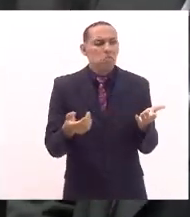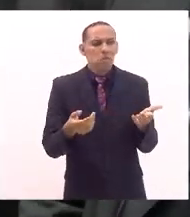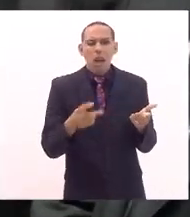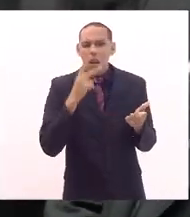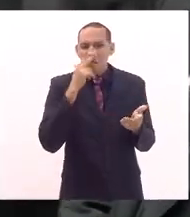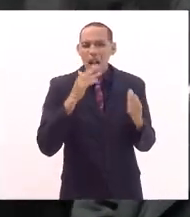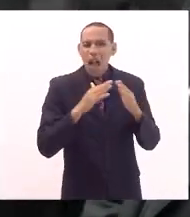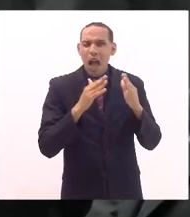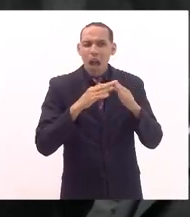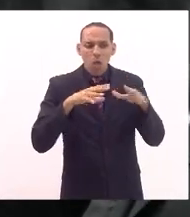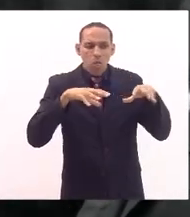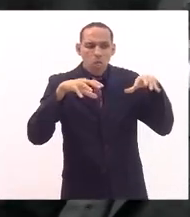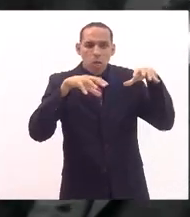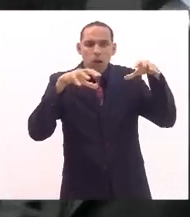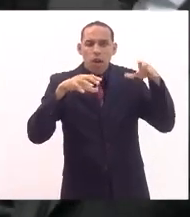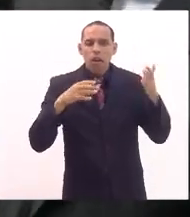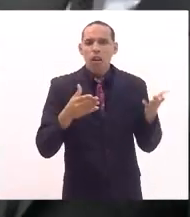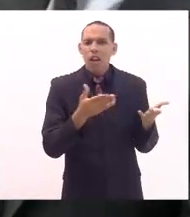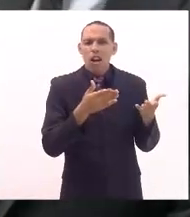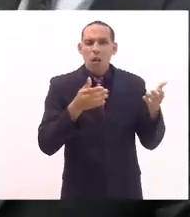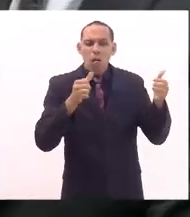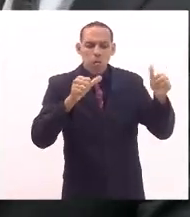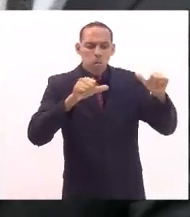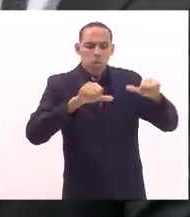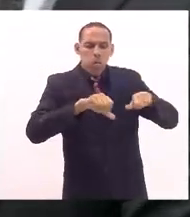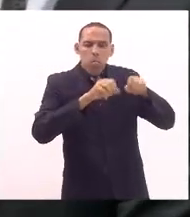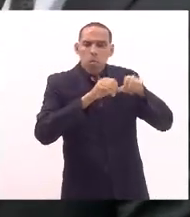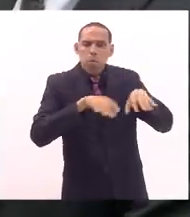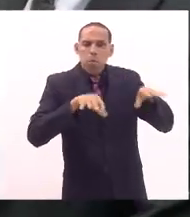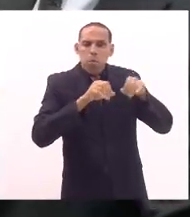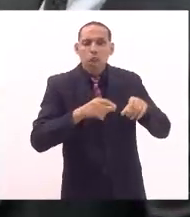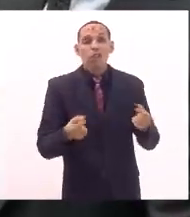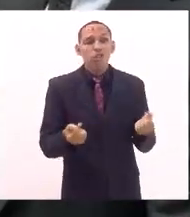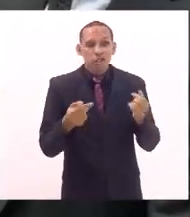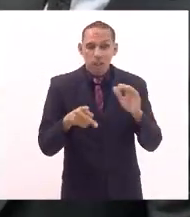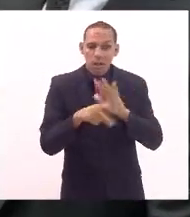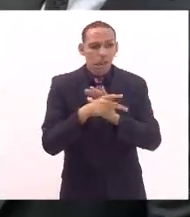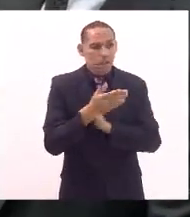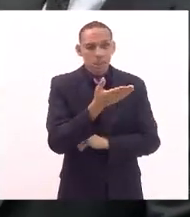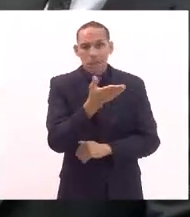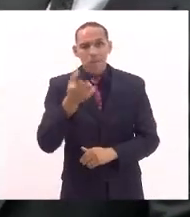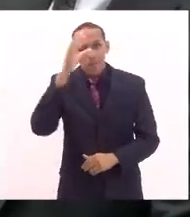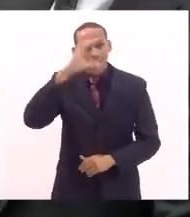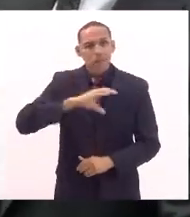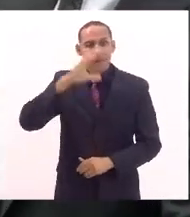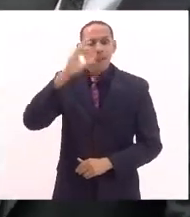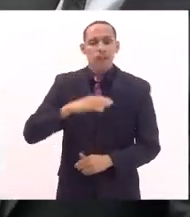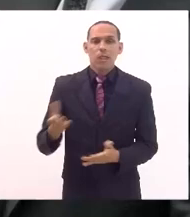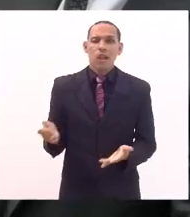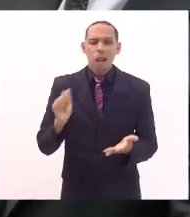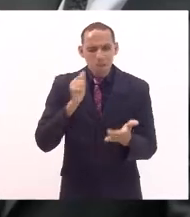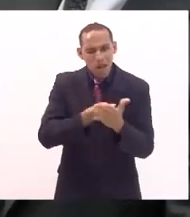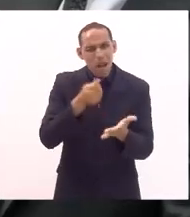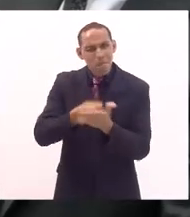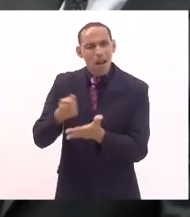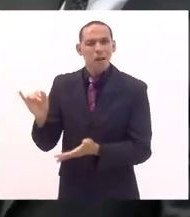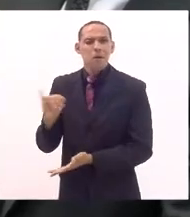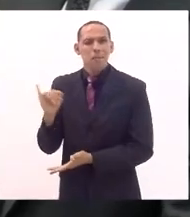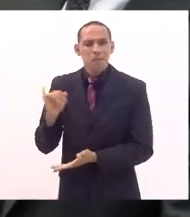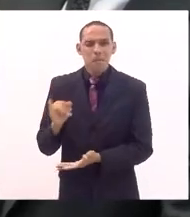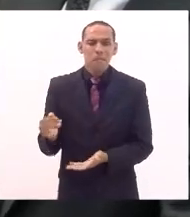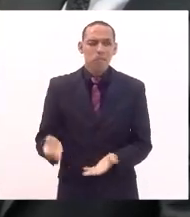e vem se deteriorando dinheiro público dinheiro do cidadão pago através de